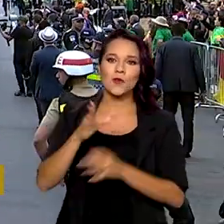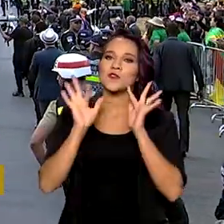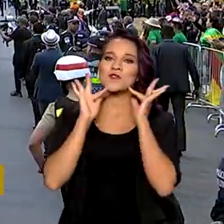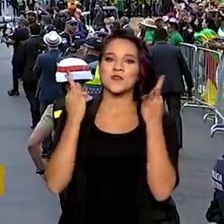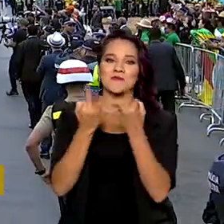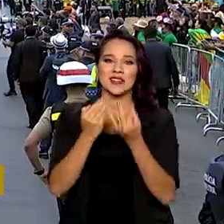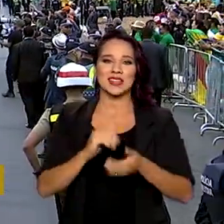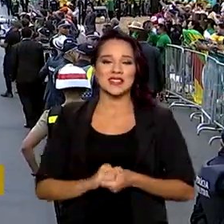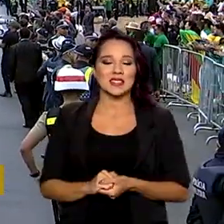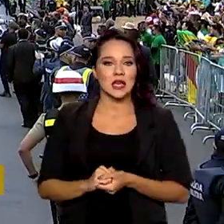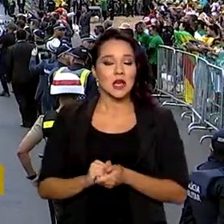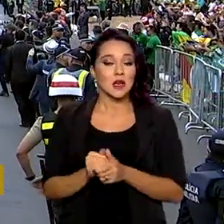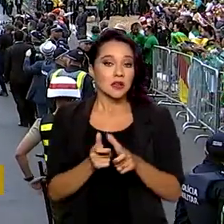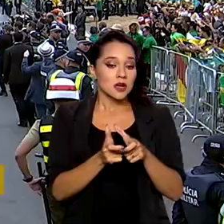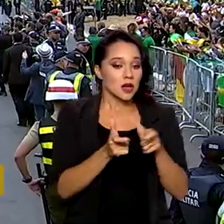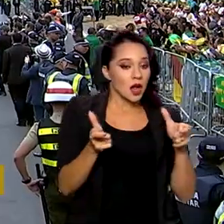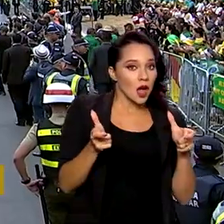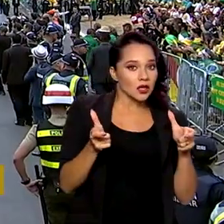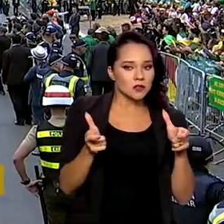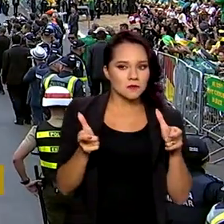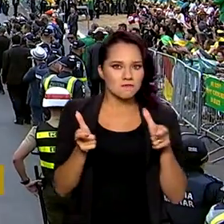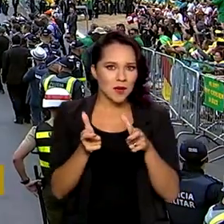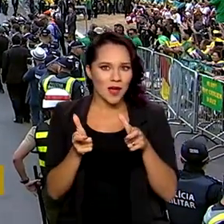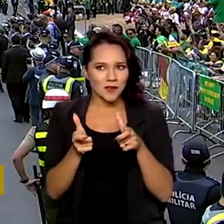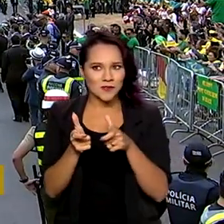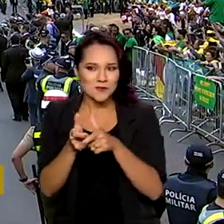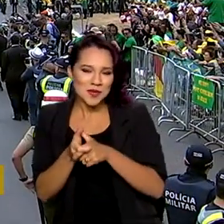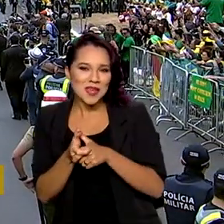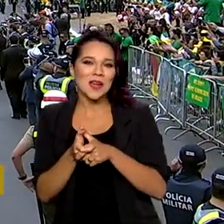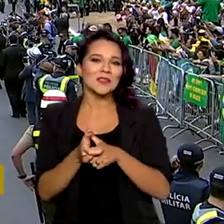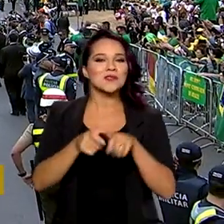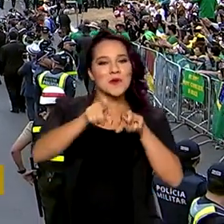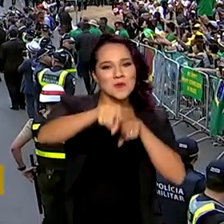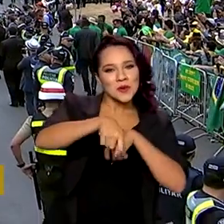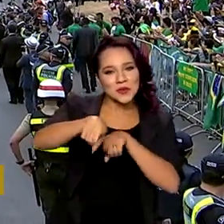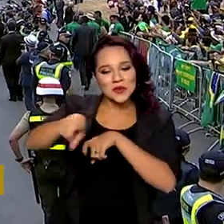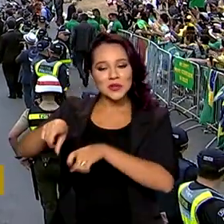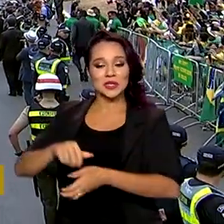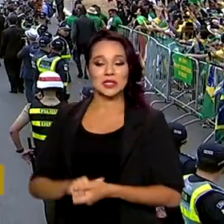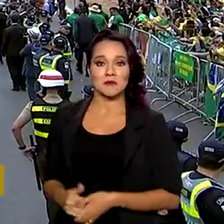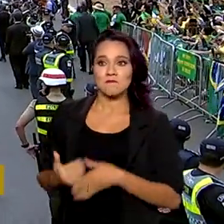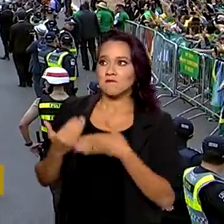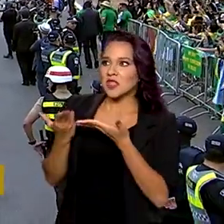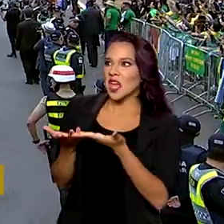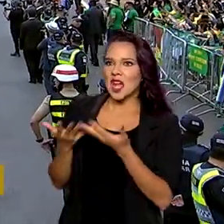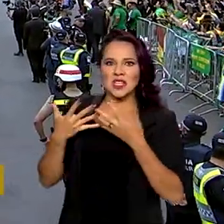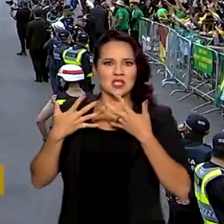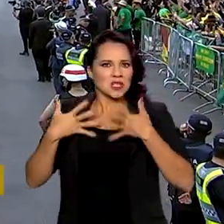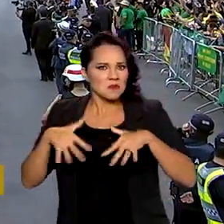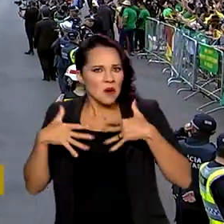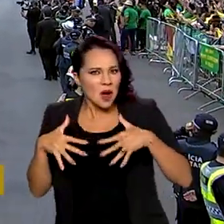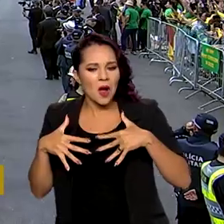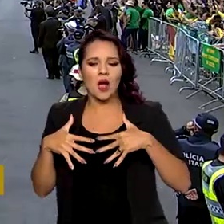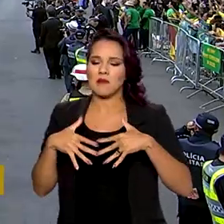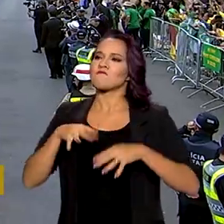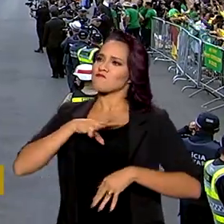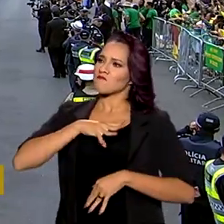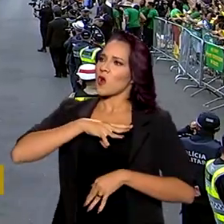famílias, de pequenos, médios e grandes produtores, os quais não se abalam com a lida do